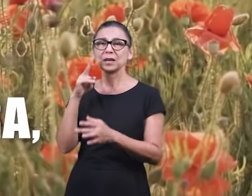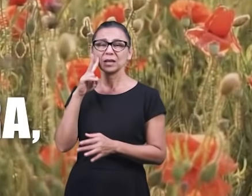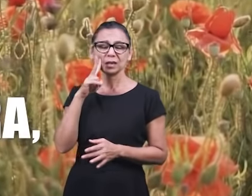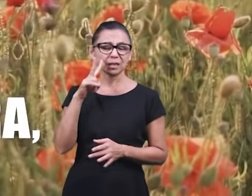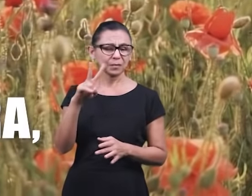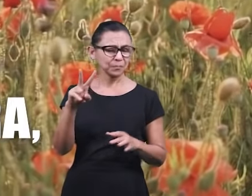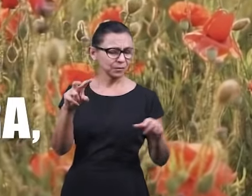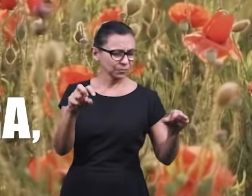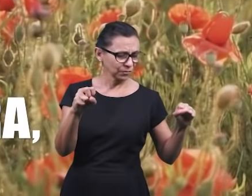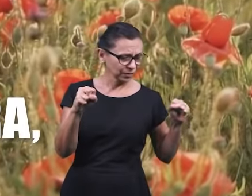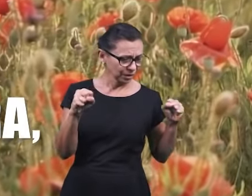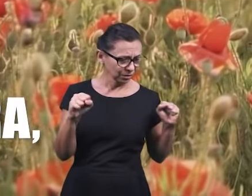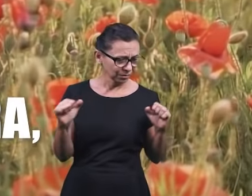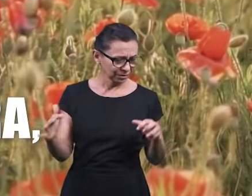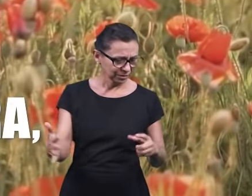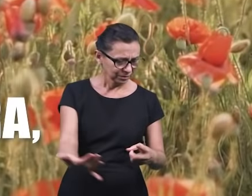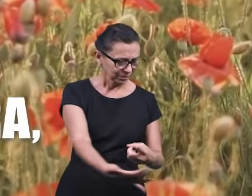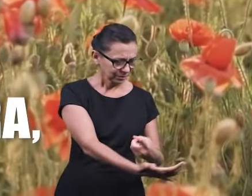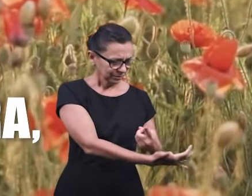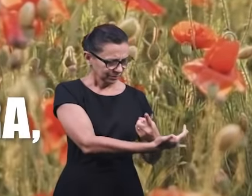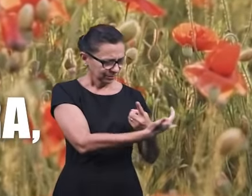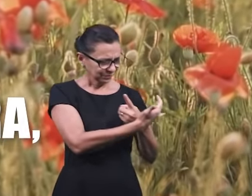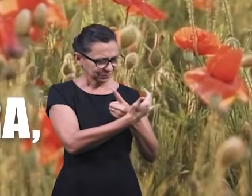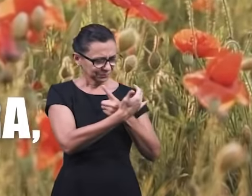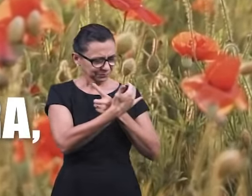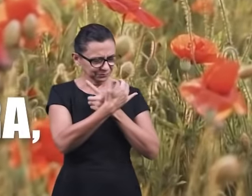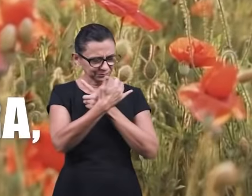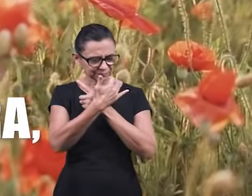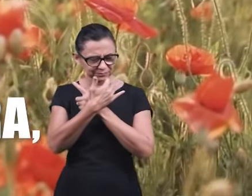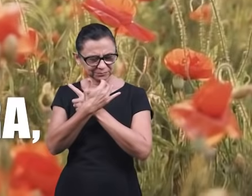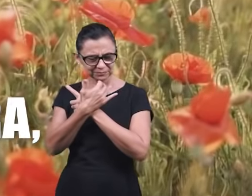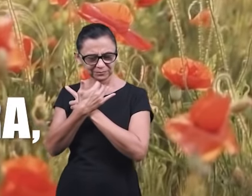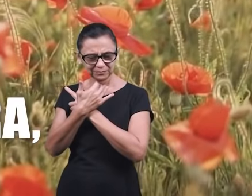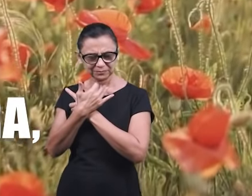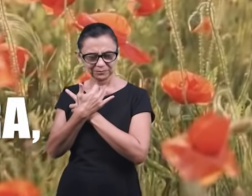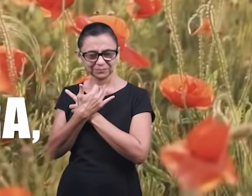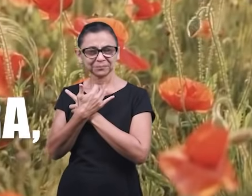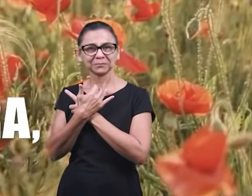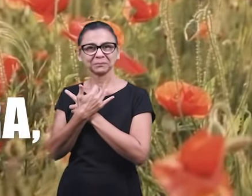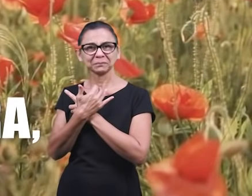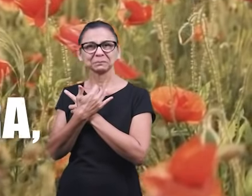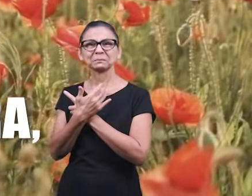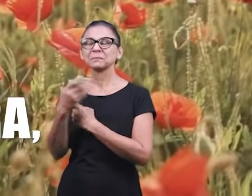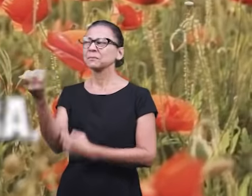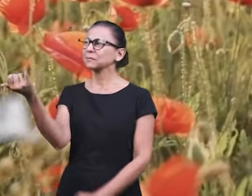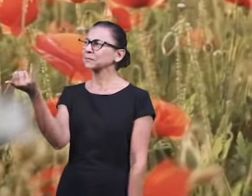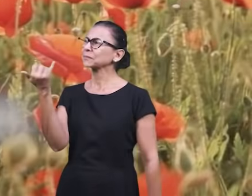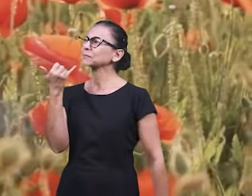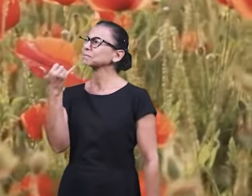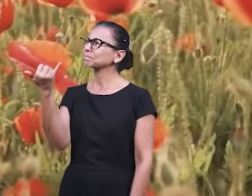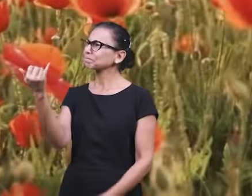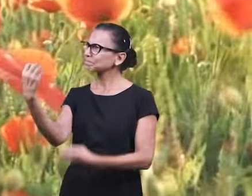Jesus buscou-me com seus braços de ternura,